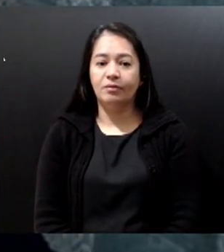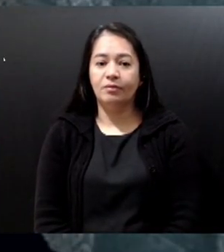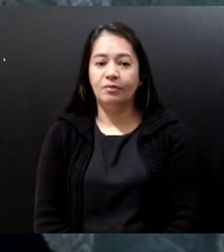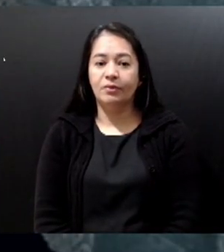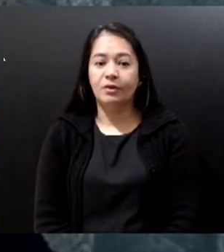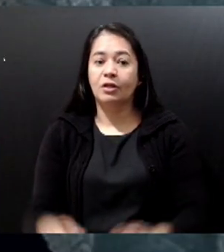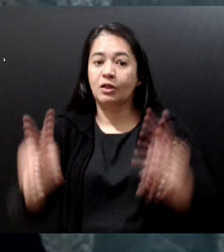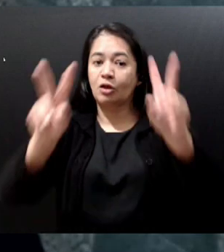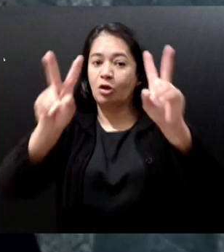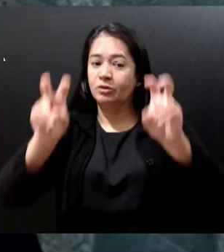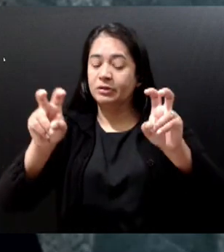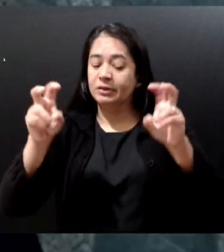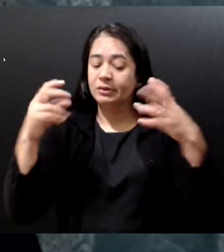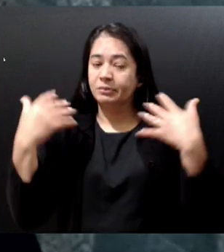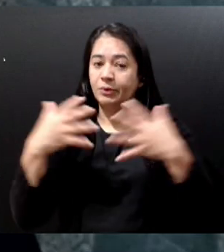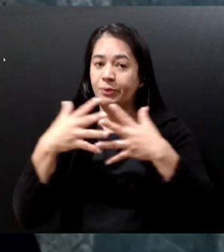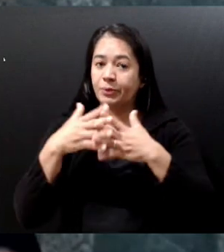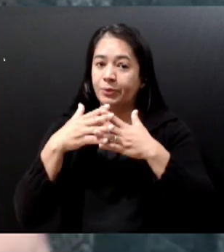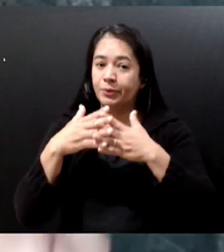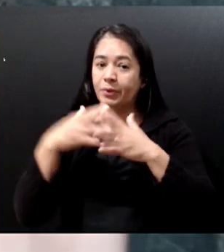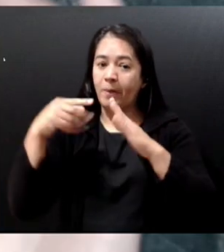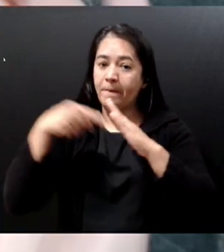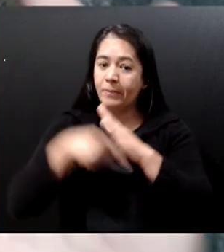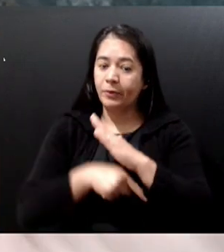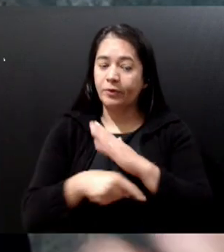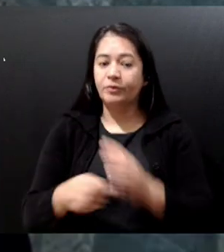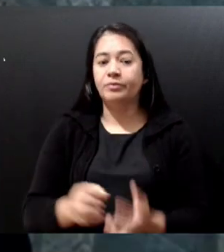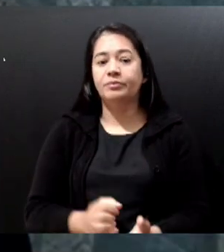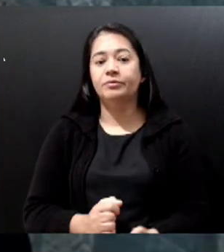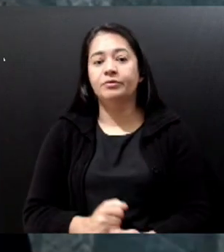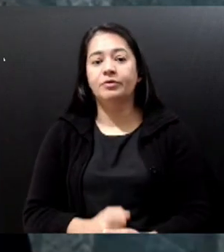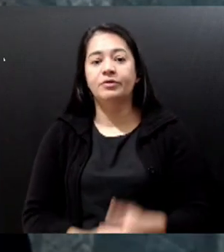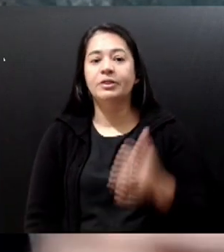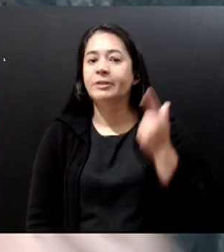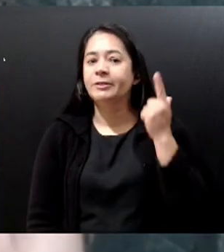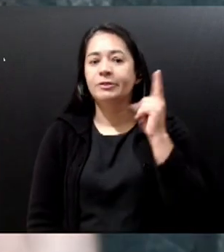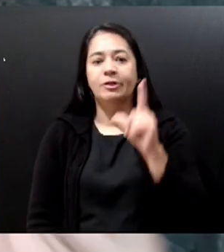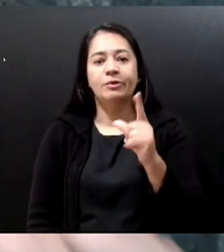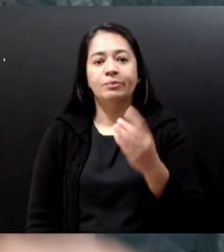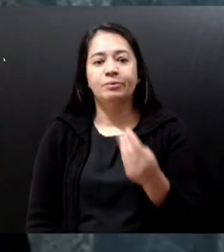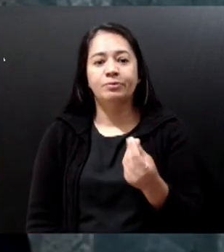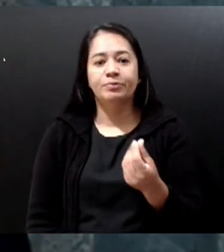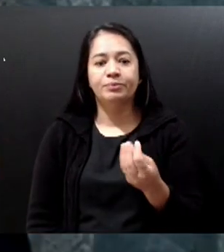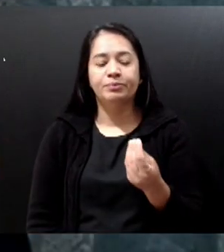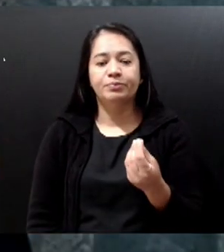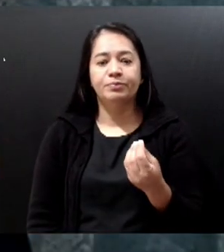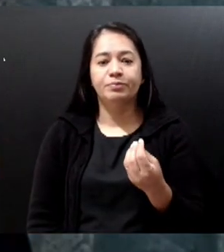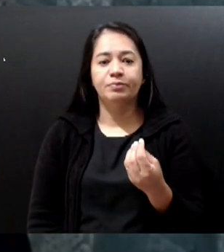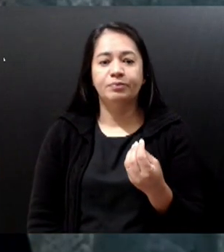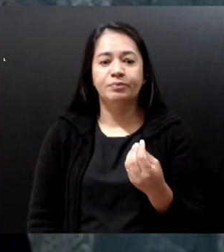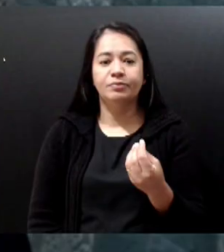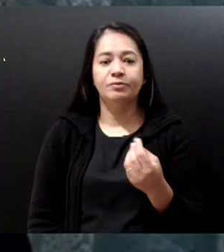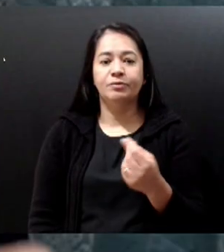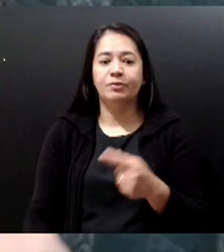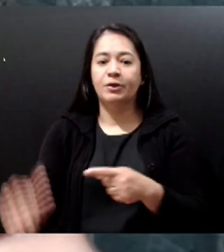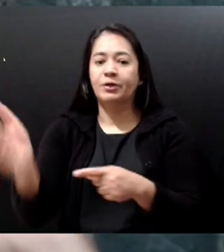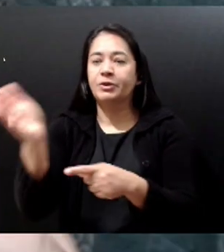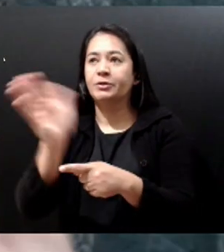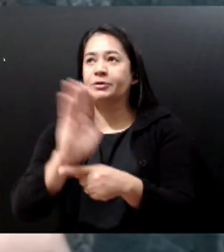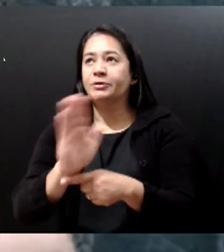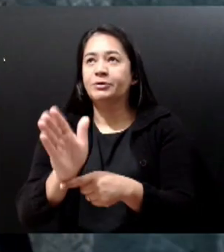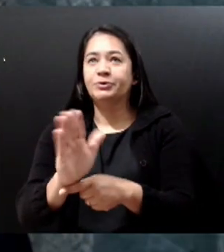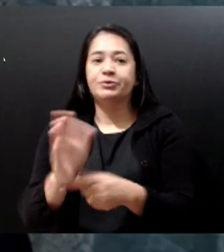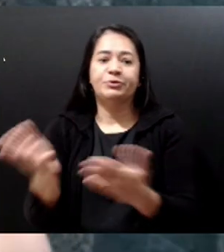muito profundo, que você não consegue abordar num vídeo de TikTok, nem em rede social,